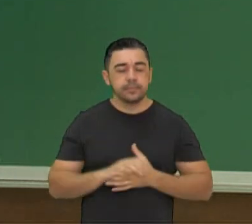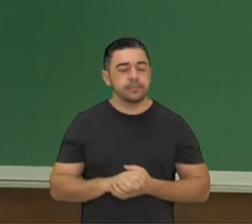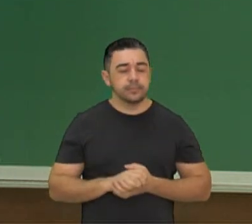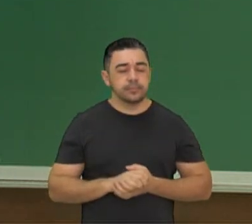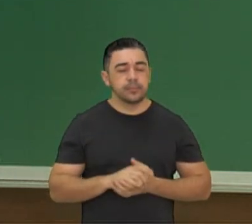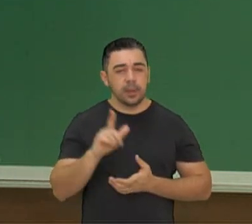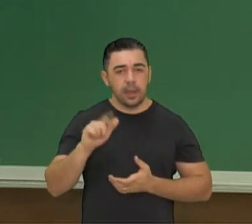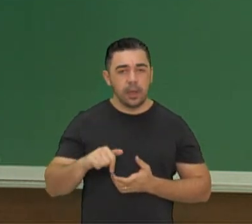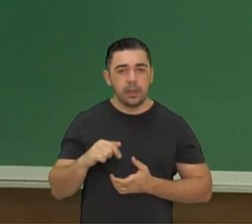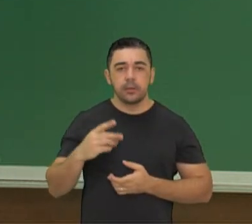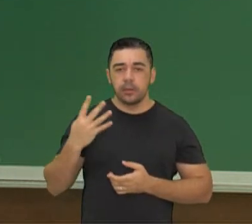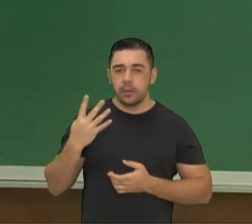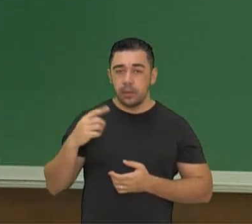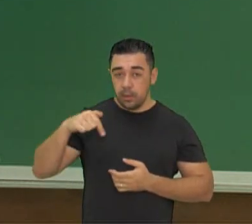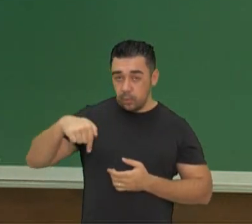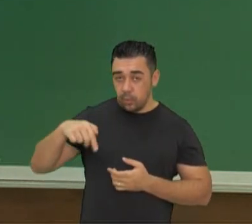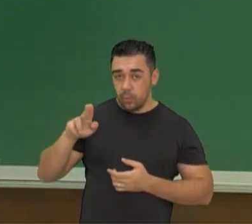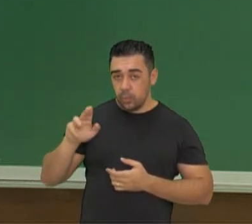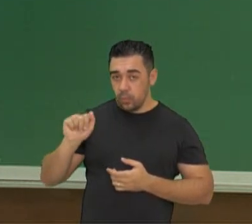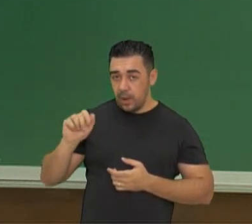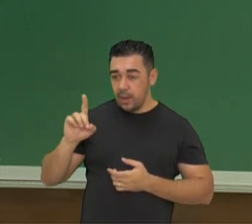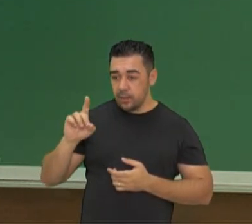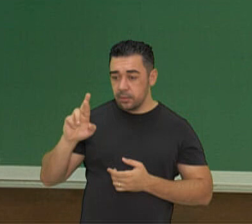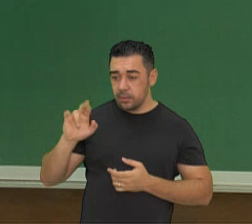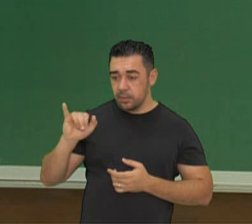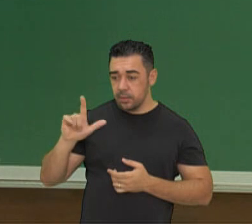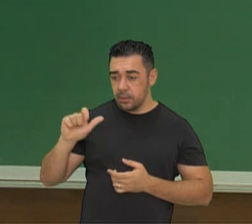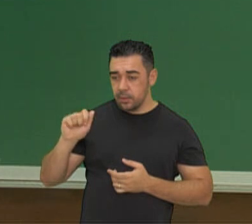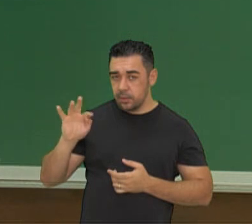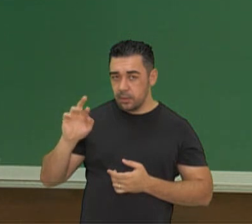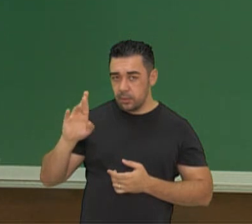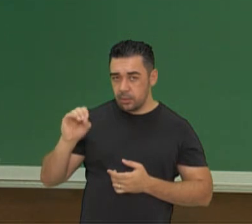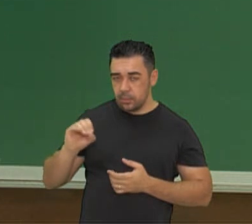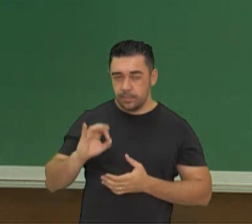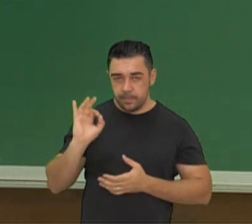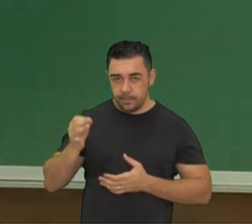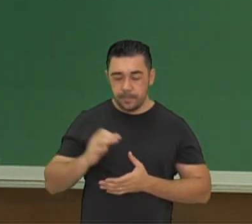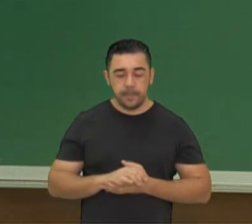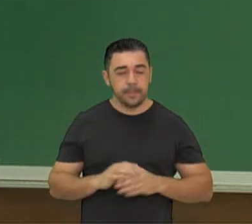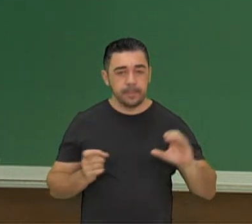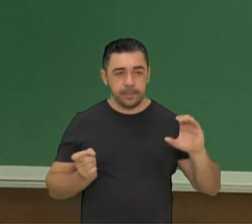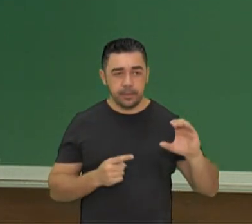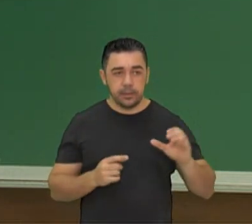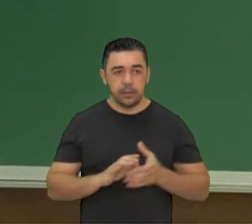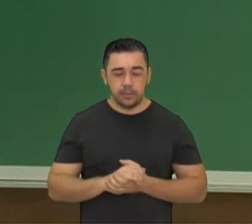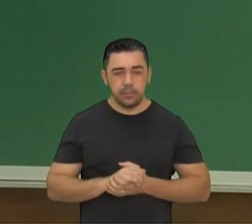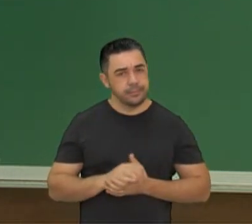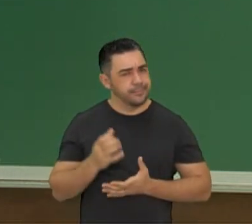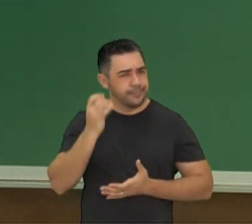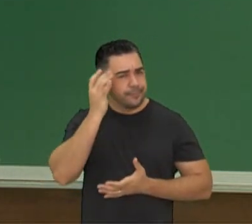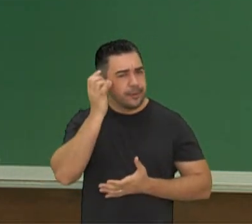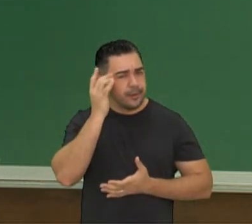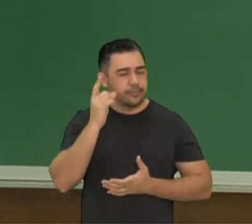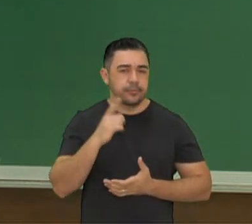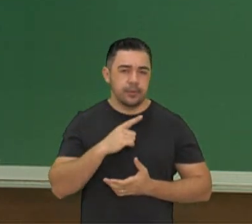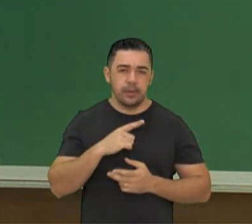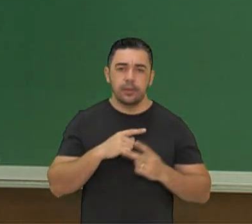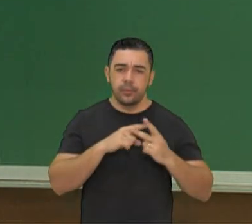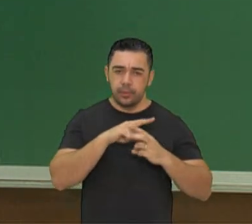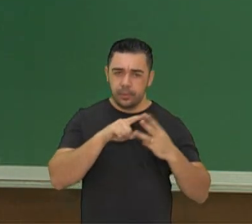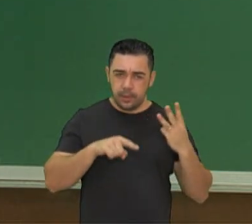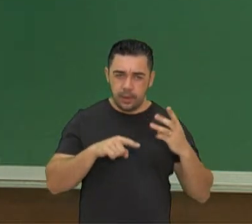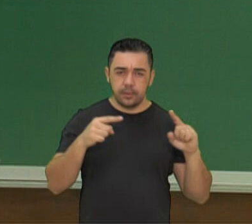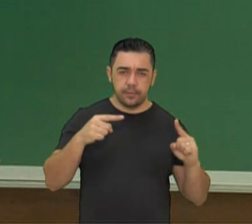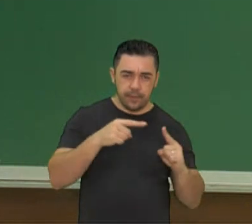essa figura é um quadrilátero, certo? E na letra C? Bem tranquilo, né? O triângulo,